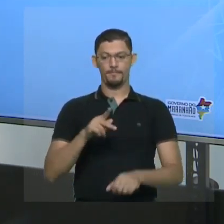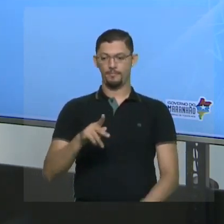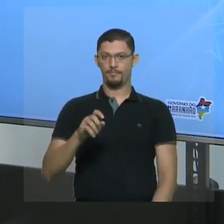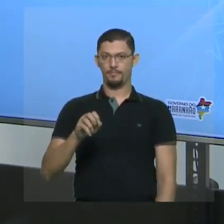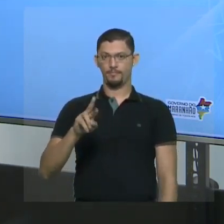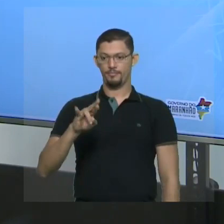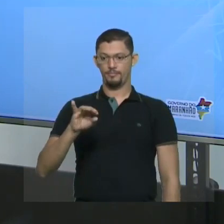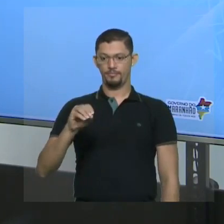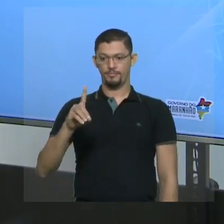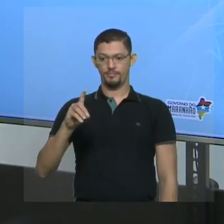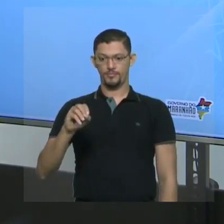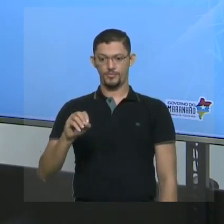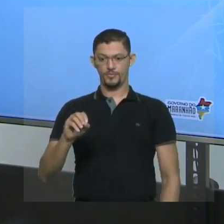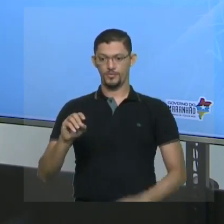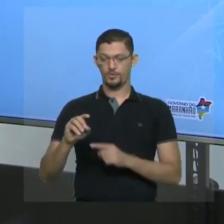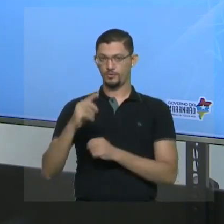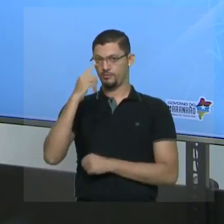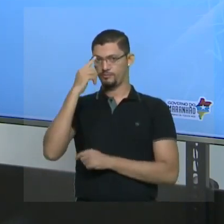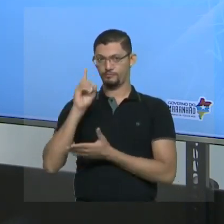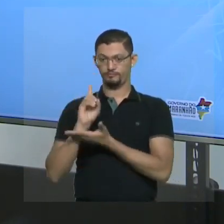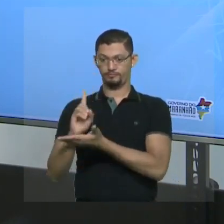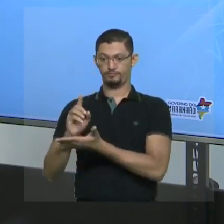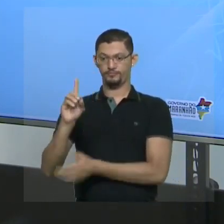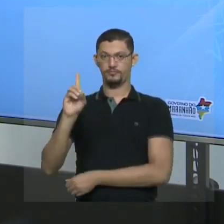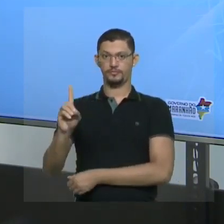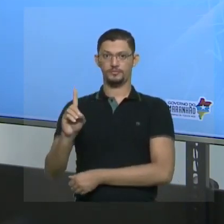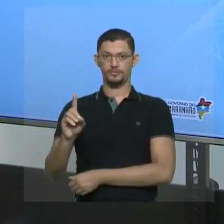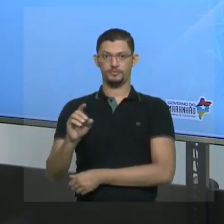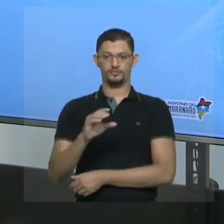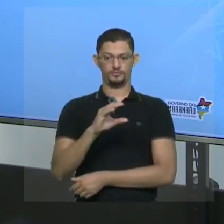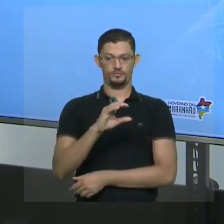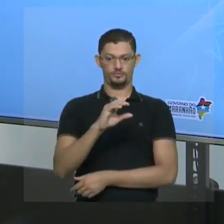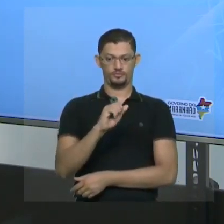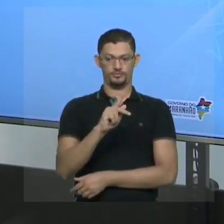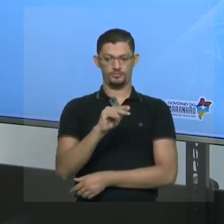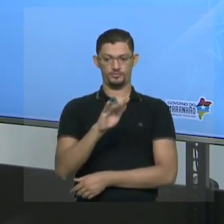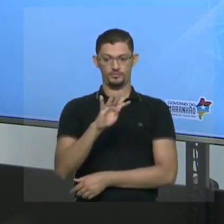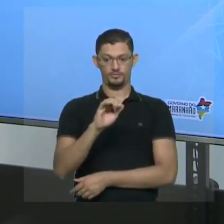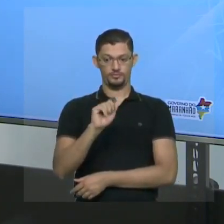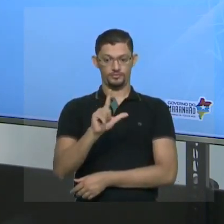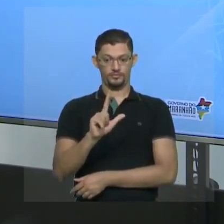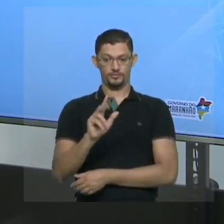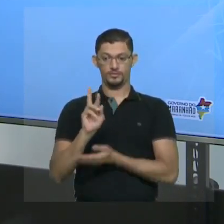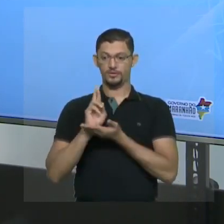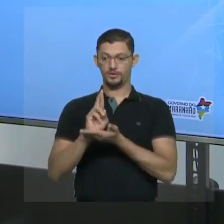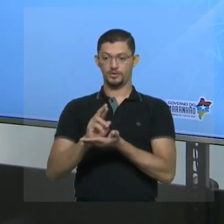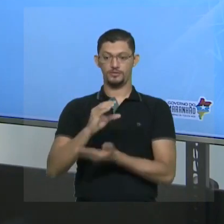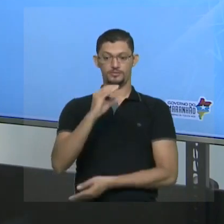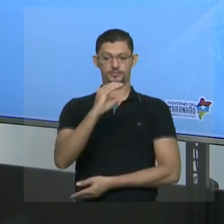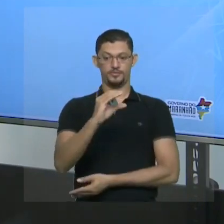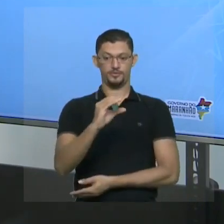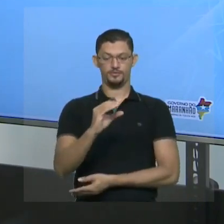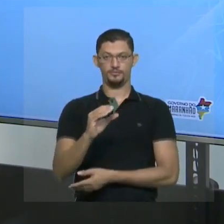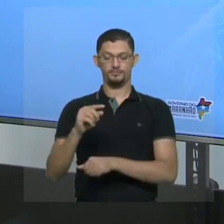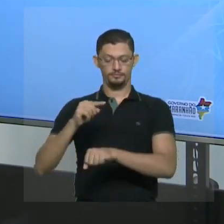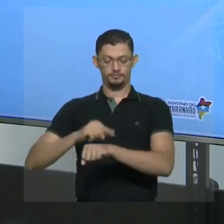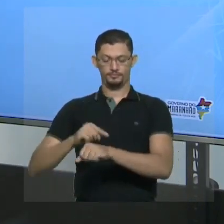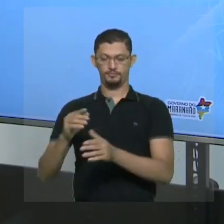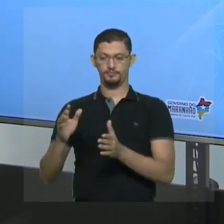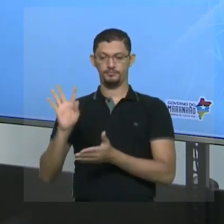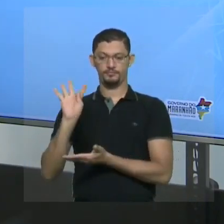é representado pela letra D. Lembrando que o capital é representado pela letra C, tá? Grava essas letrinhas. Capital, C, tempo,